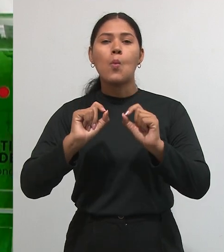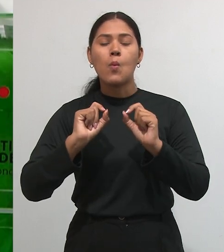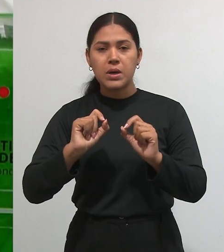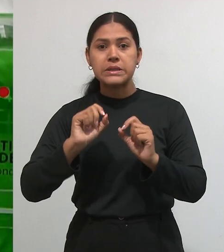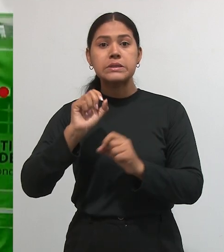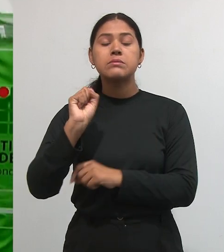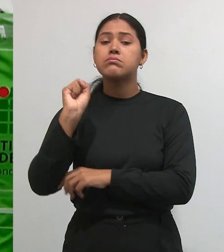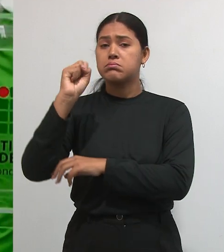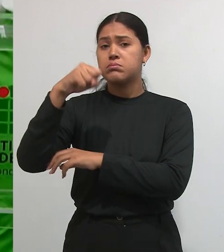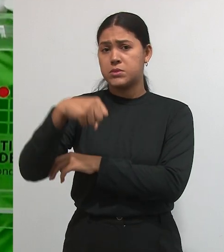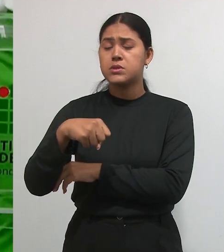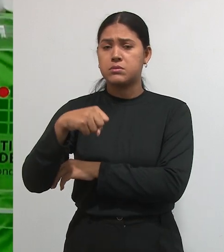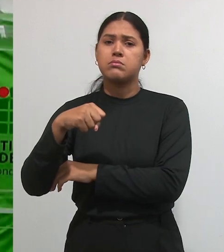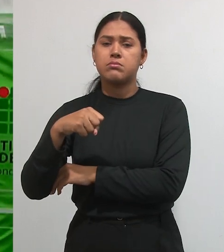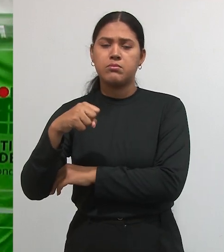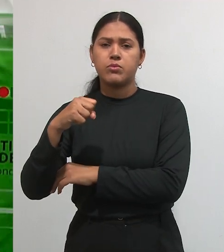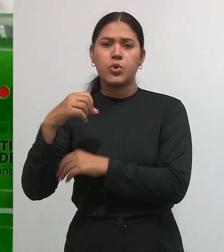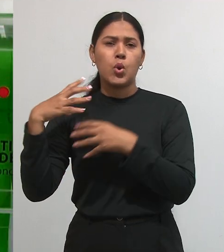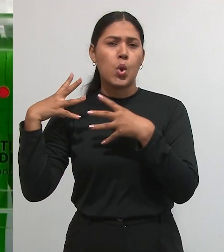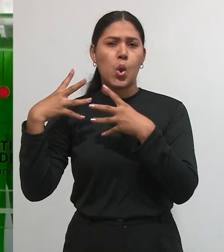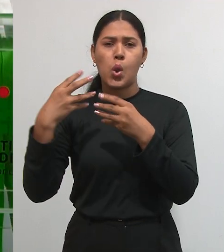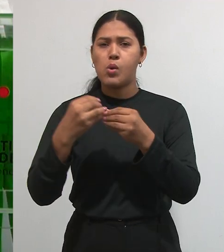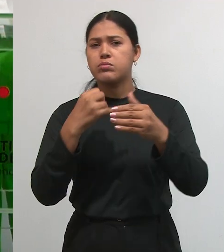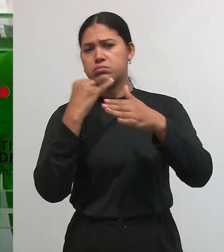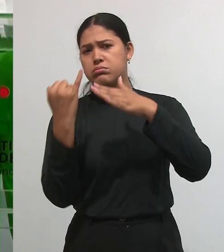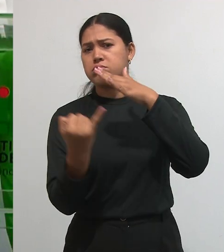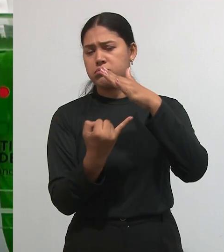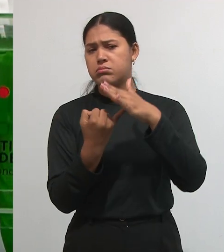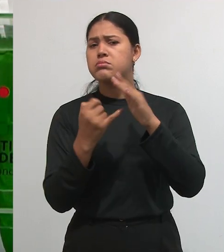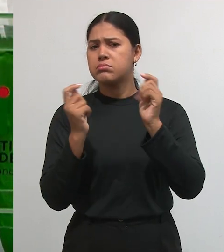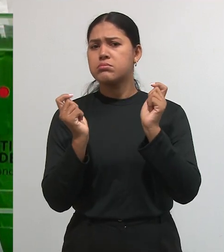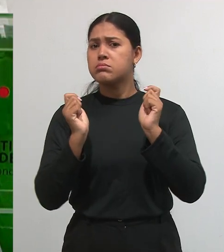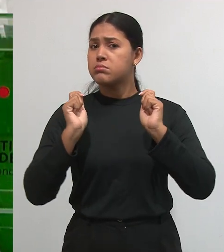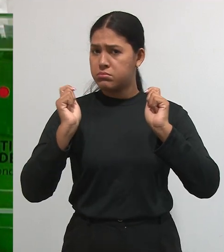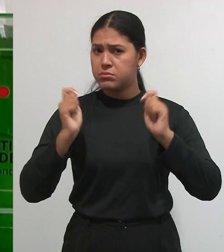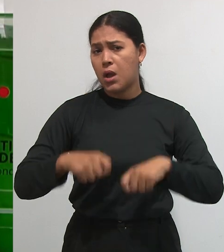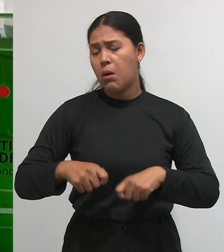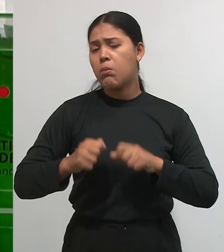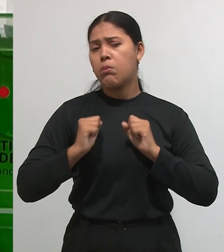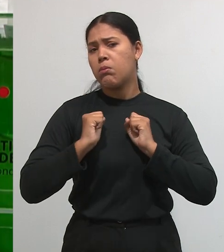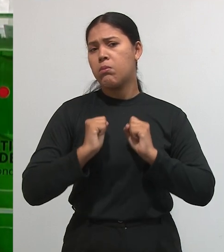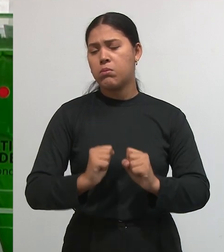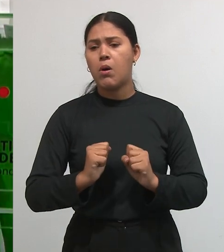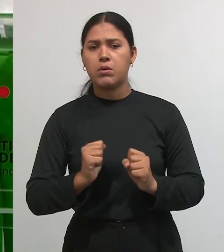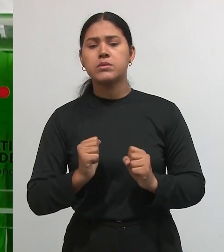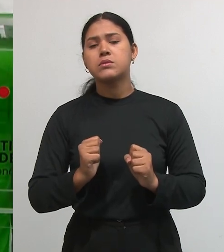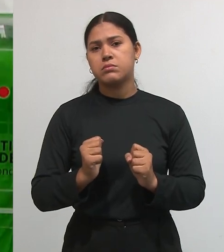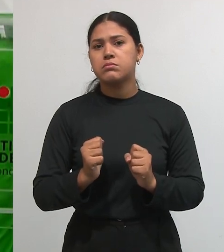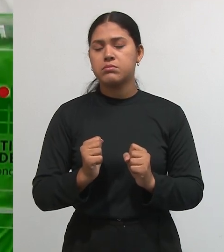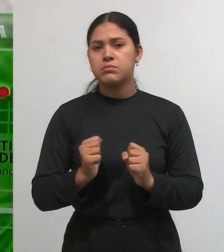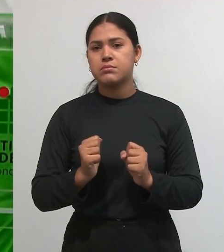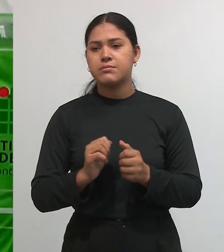que sim, que os órgãos de classe, eles devem